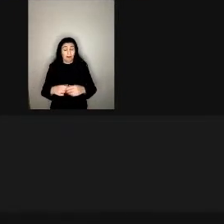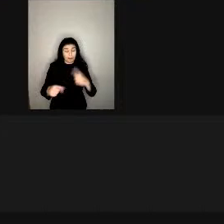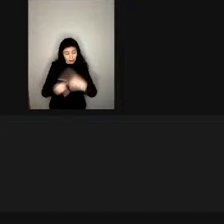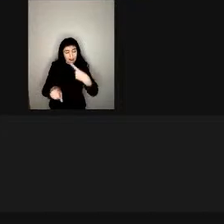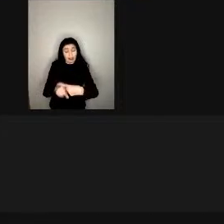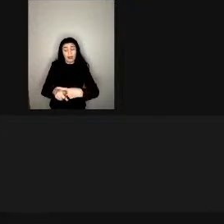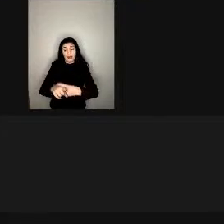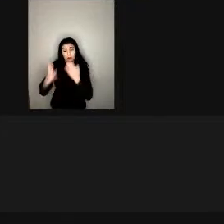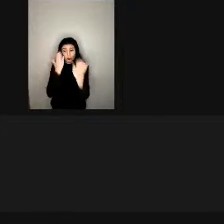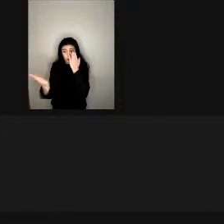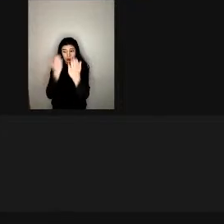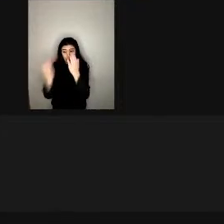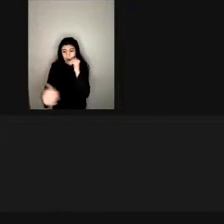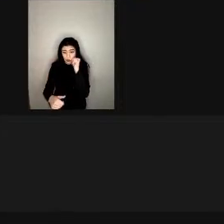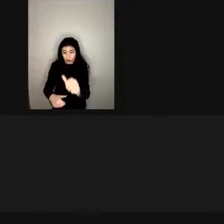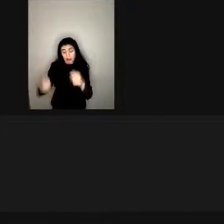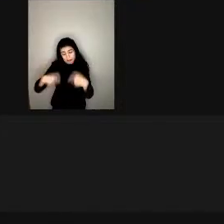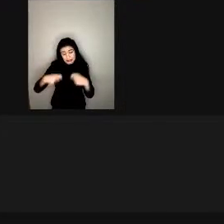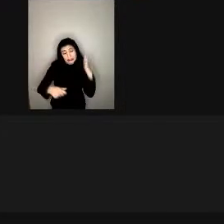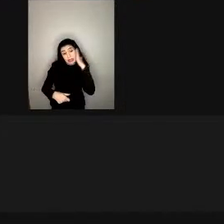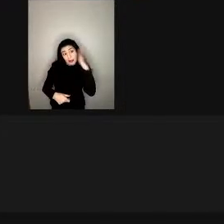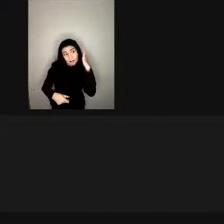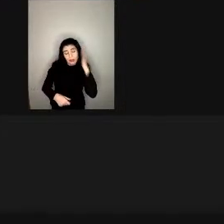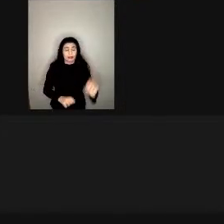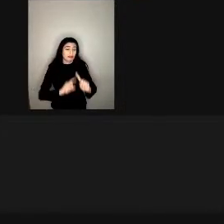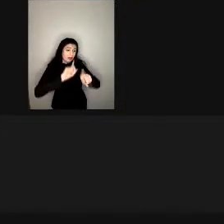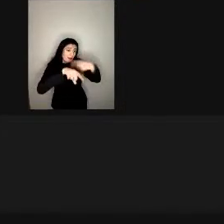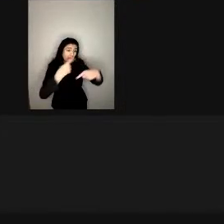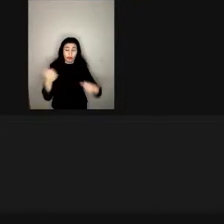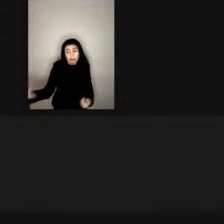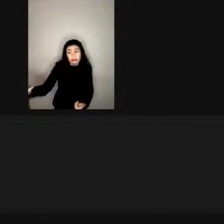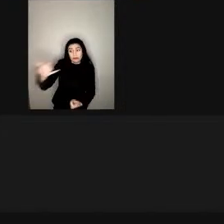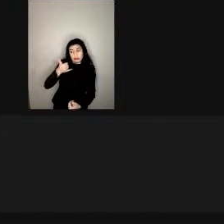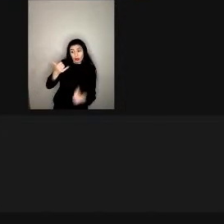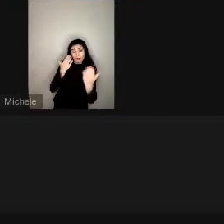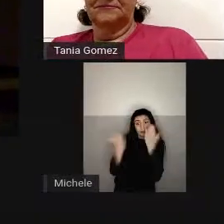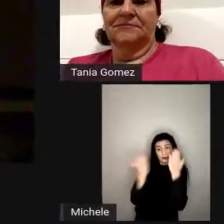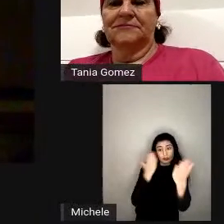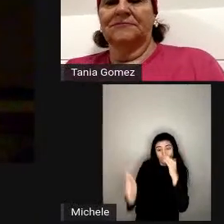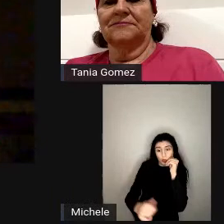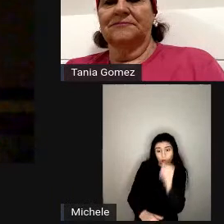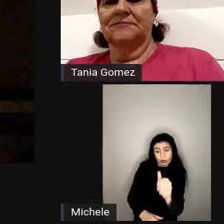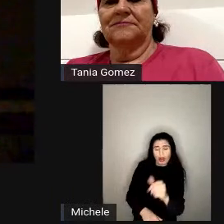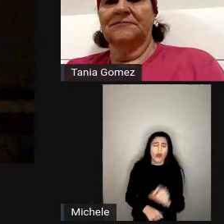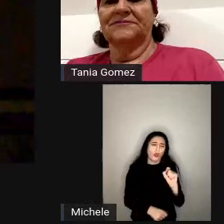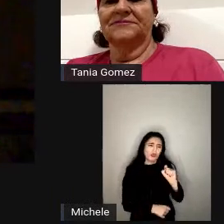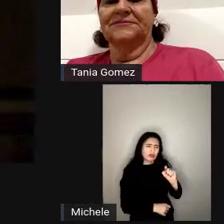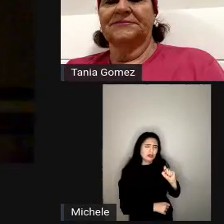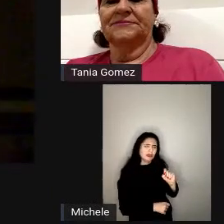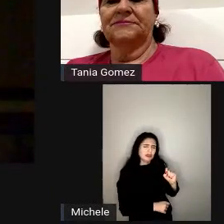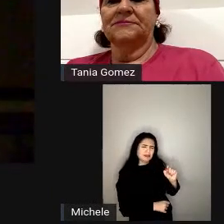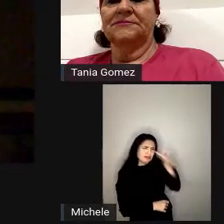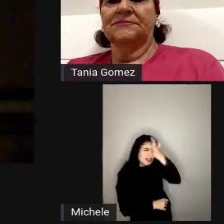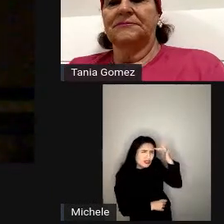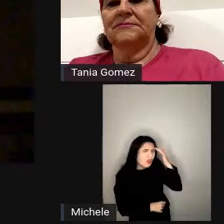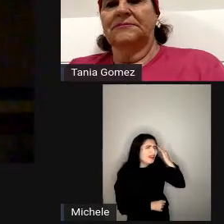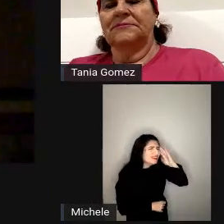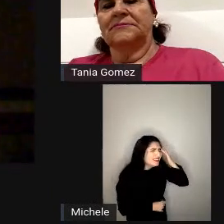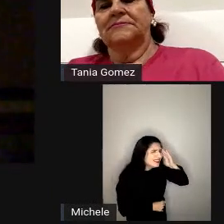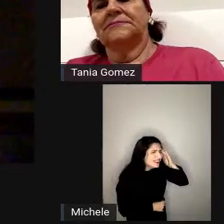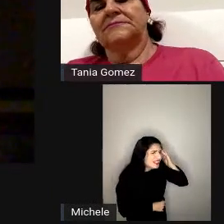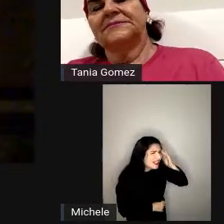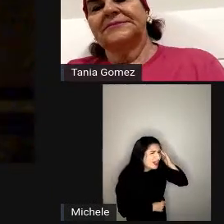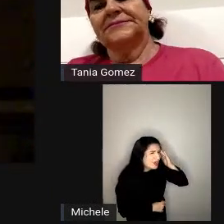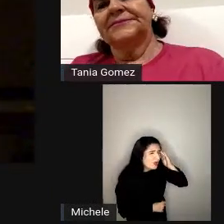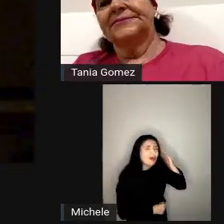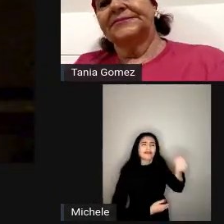daí, em seguida, a psicóloga dava um feedback para a gente do que é que as pessoas tinham entendido, né? Então, isso também acho que foi uma